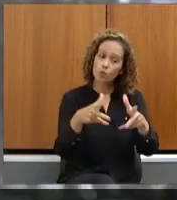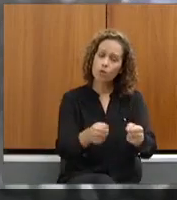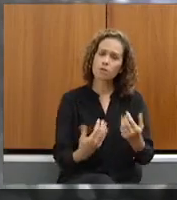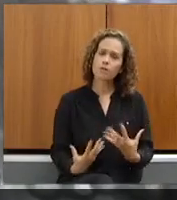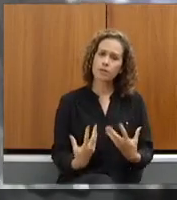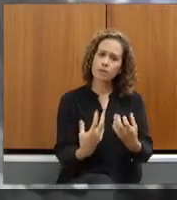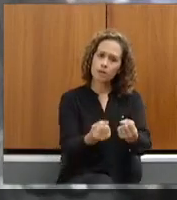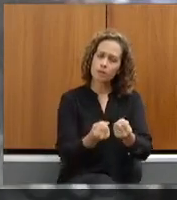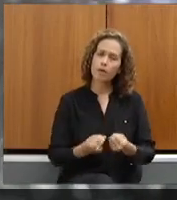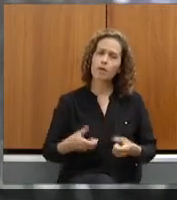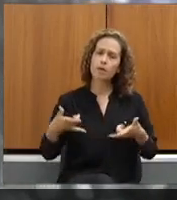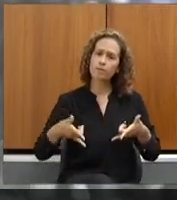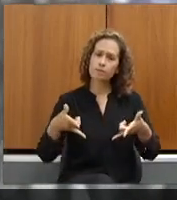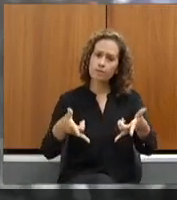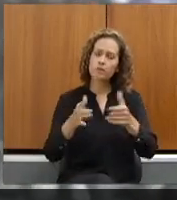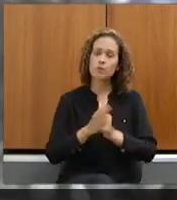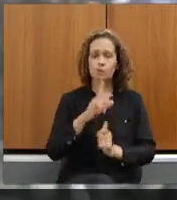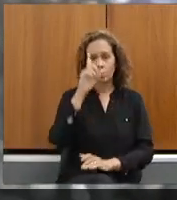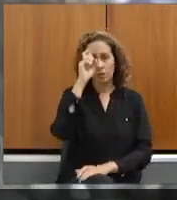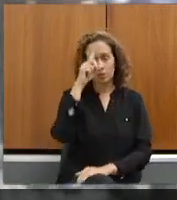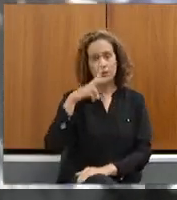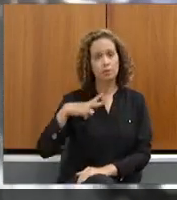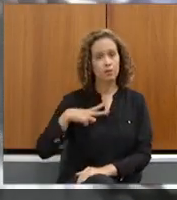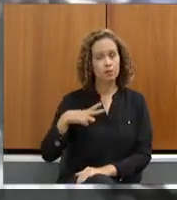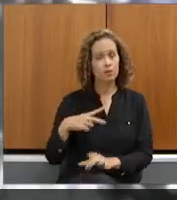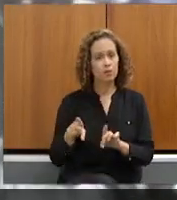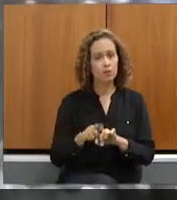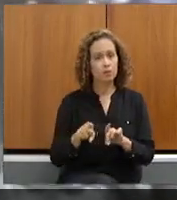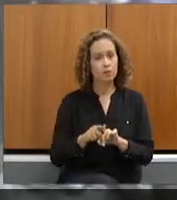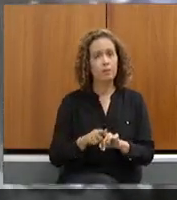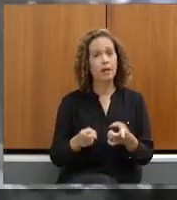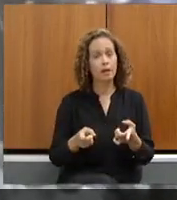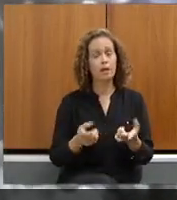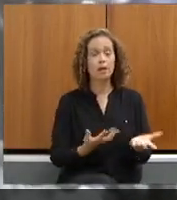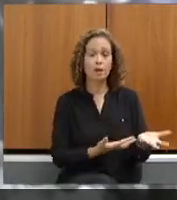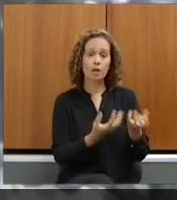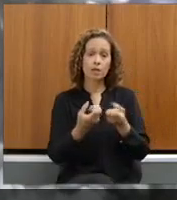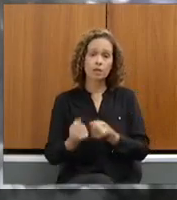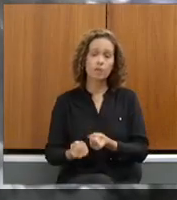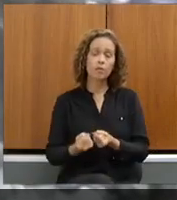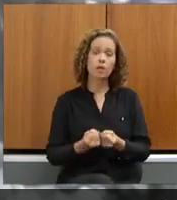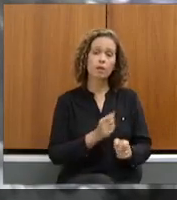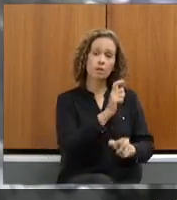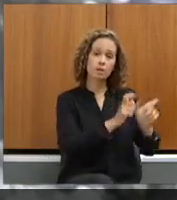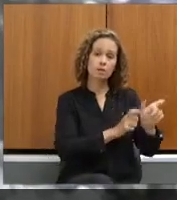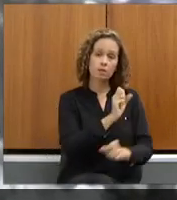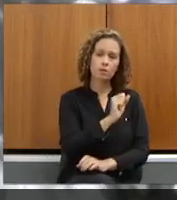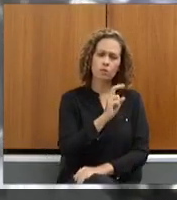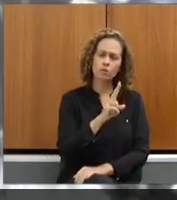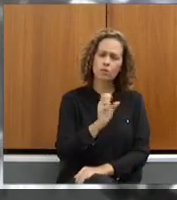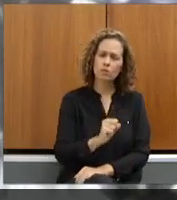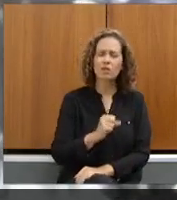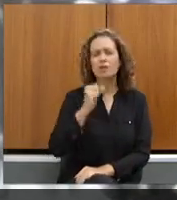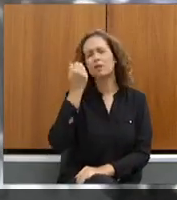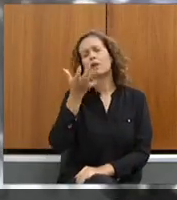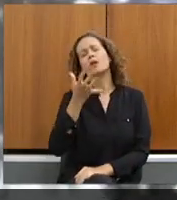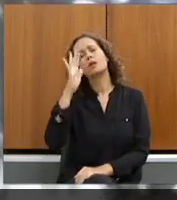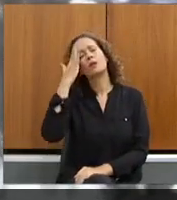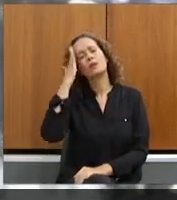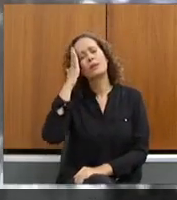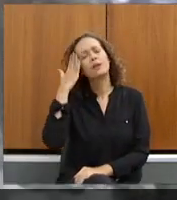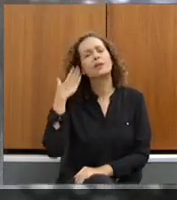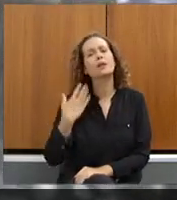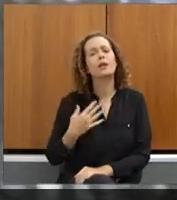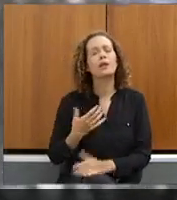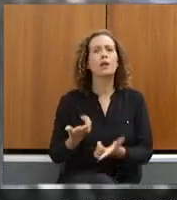as demandas não seja atendido nos hospitais privados entendesse só tá fazendo aí é o